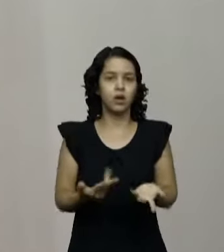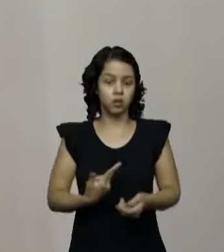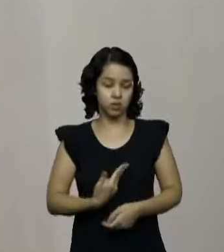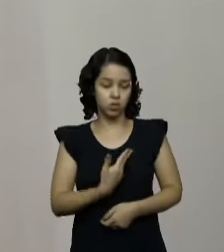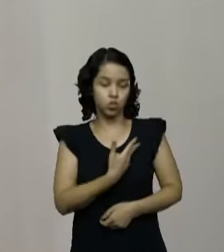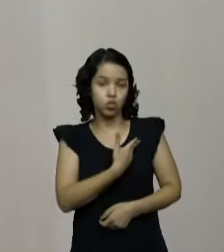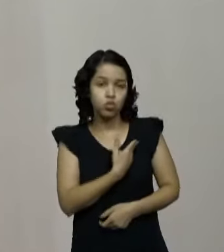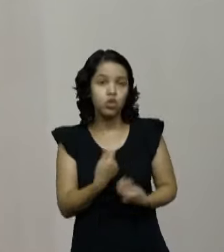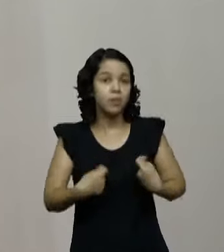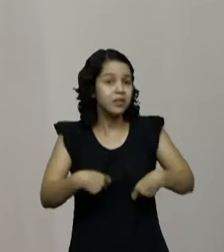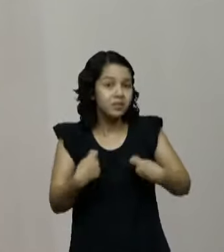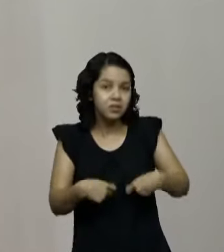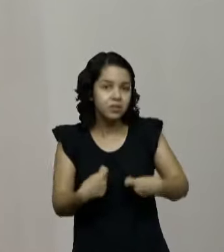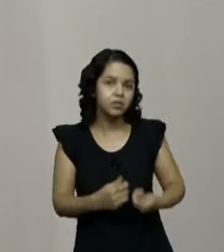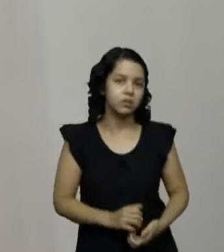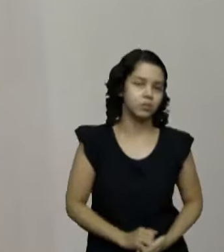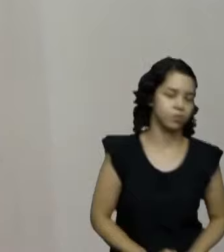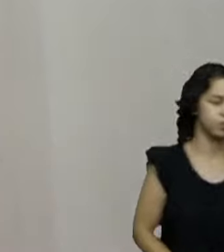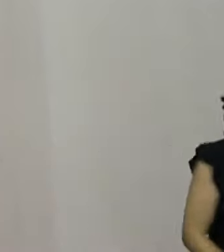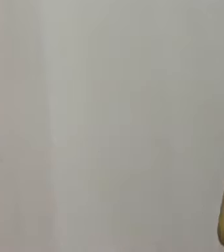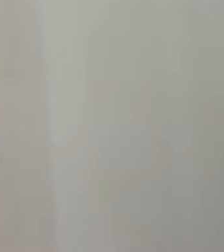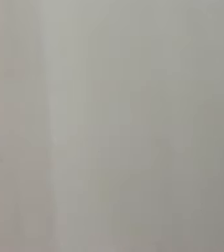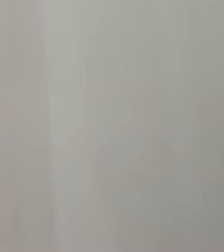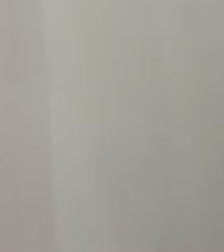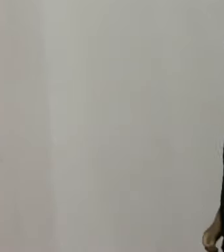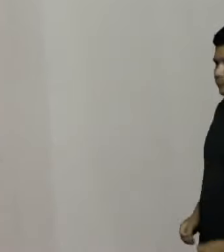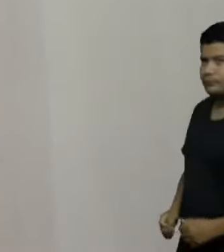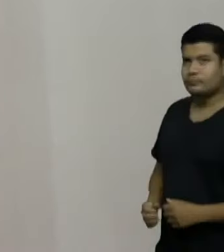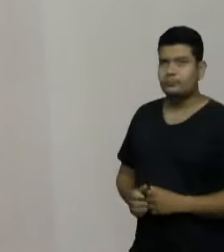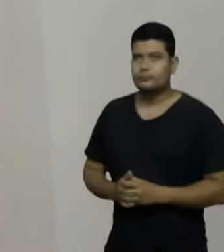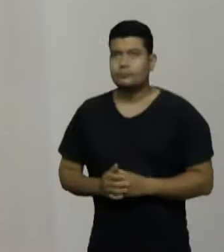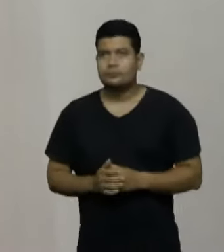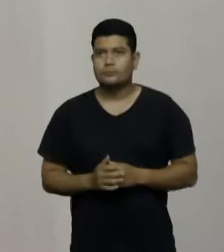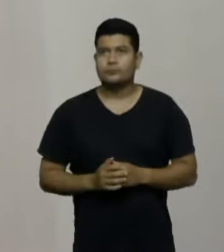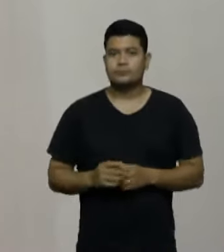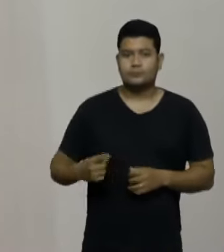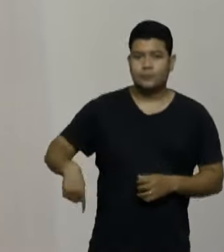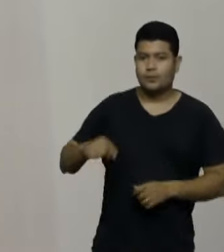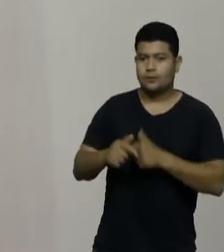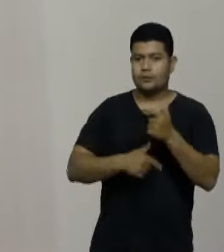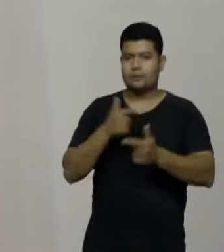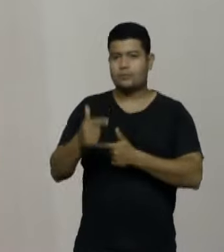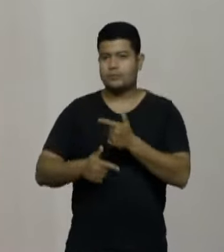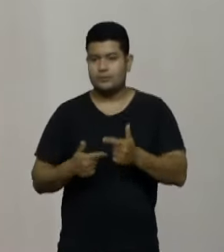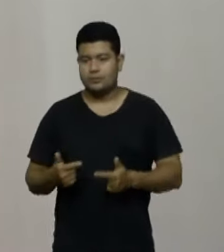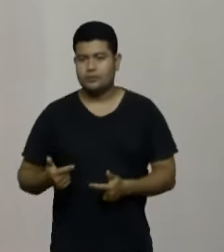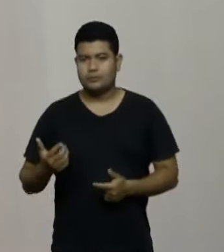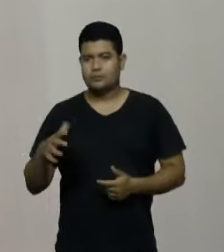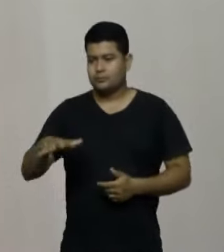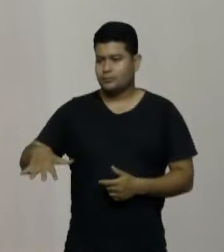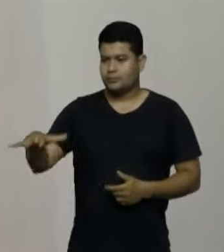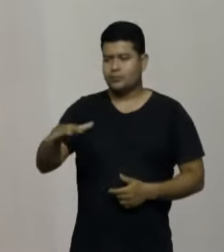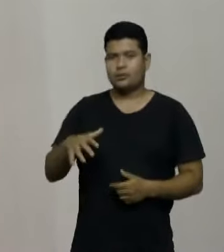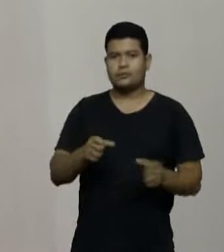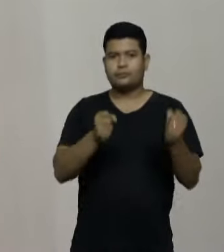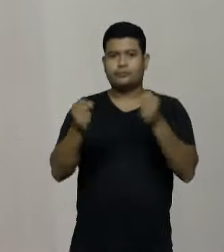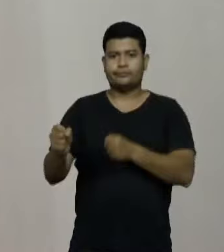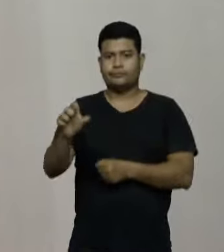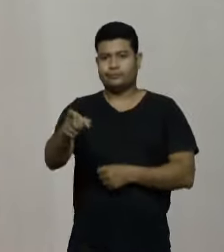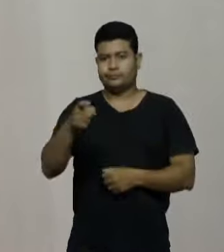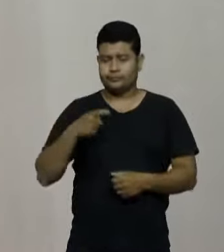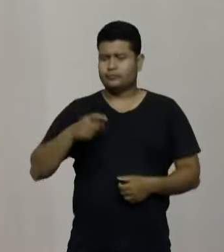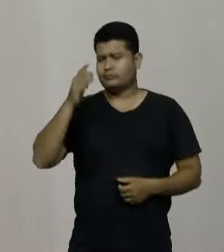cirurgia. A gente que passou pelo executivo, o presidente, sabe disso. O quanto